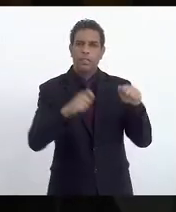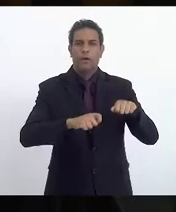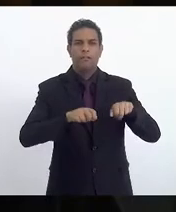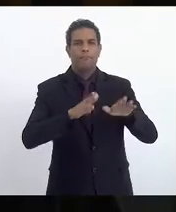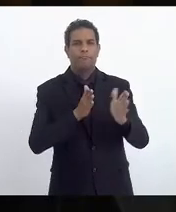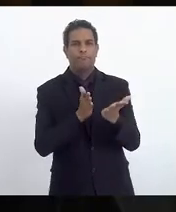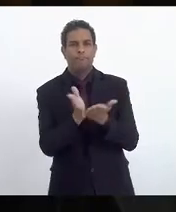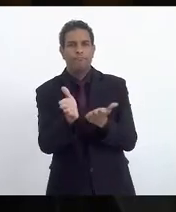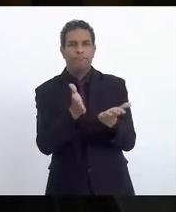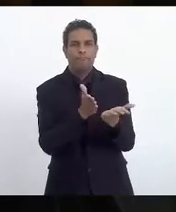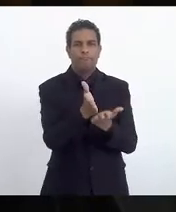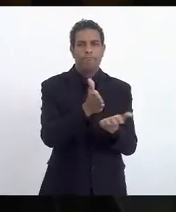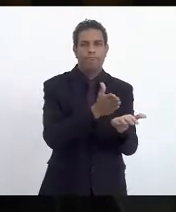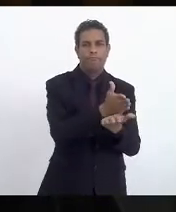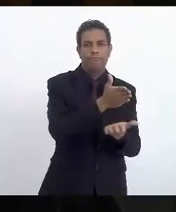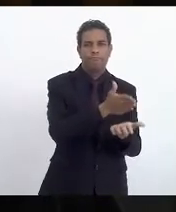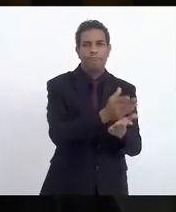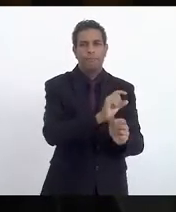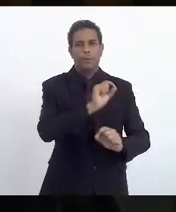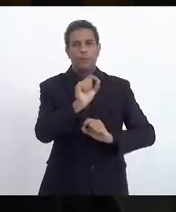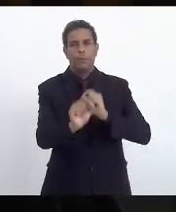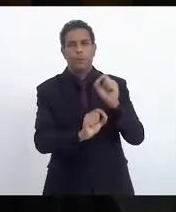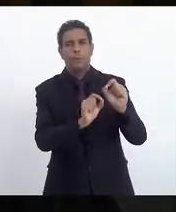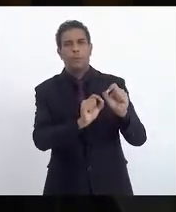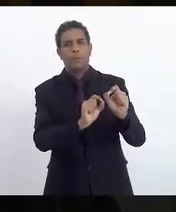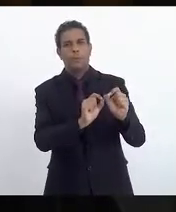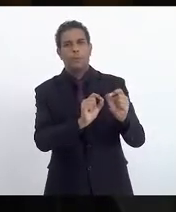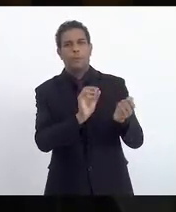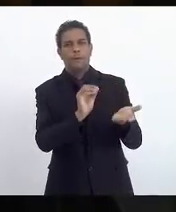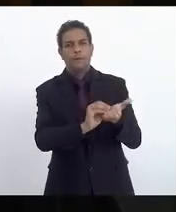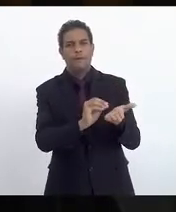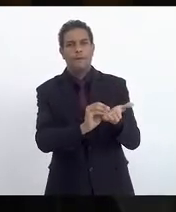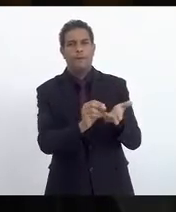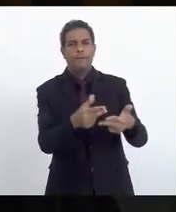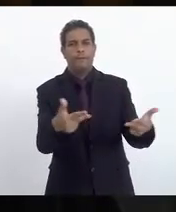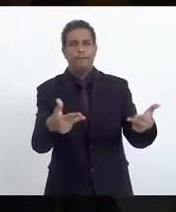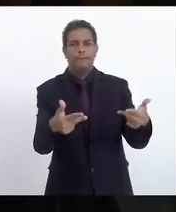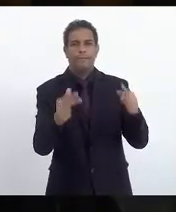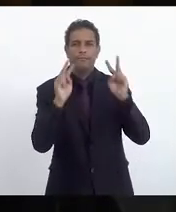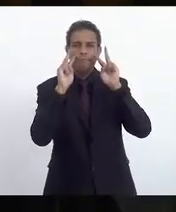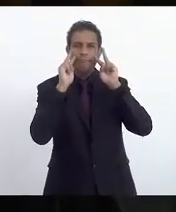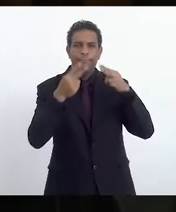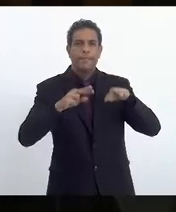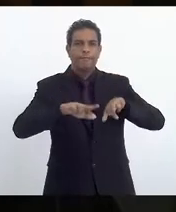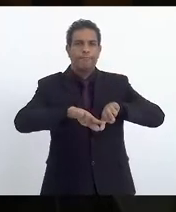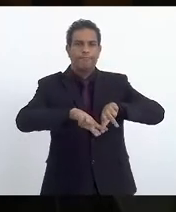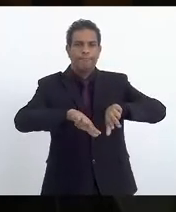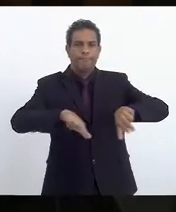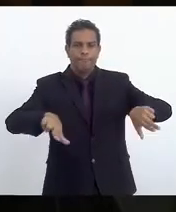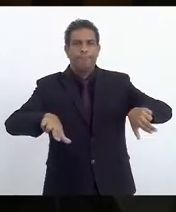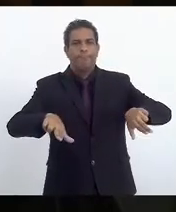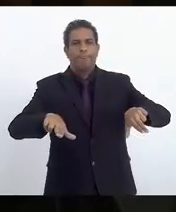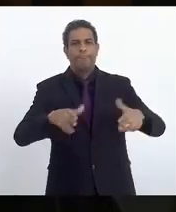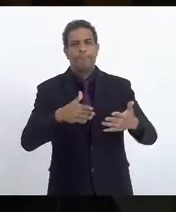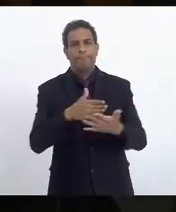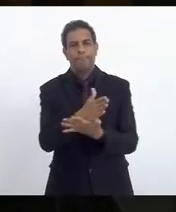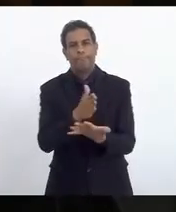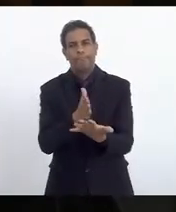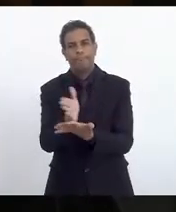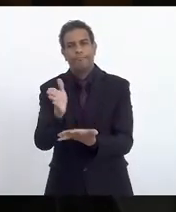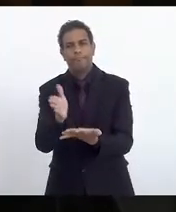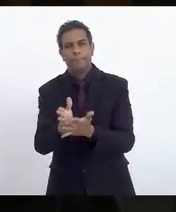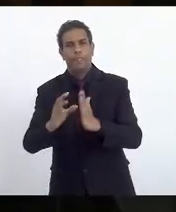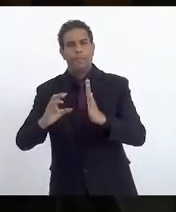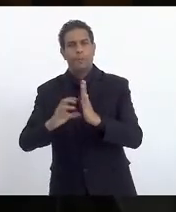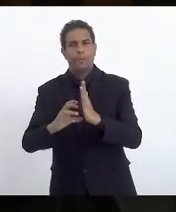tangenciando a improbidade Tô fazendo uma multiplicidade de divisão de cargos no